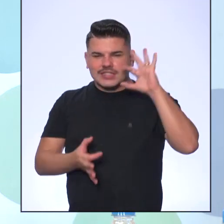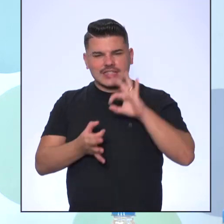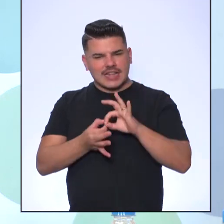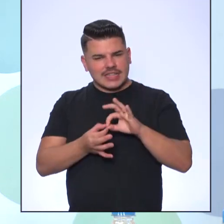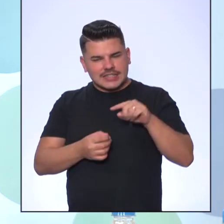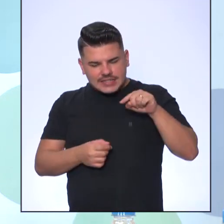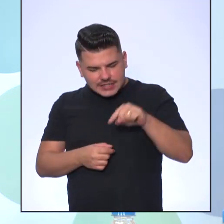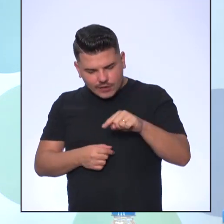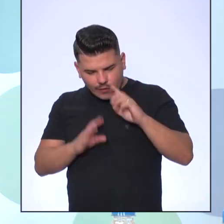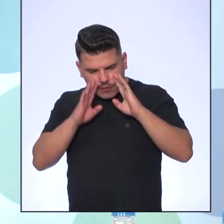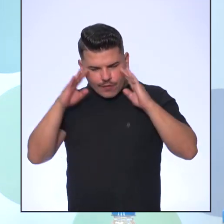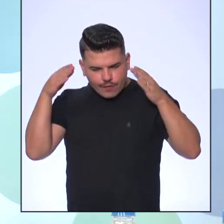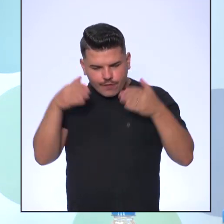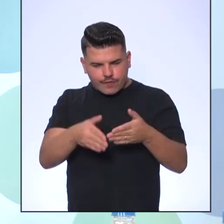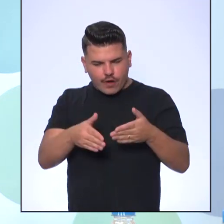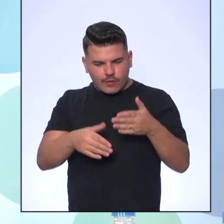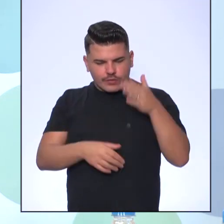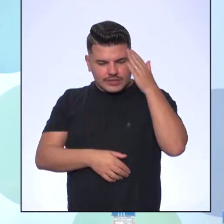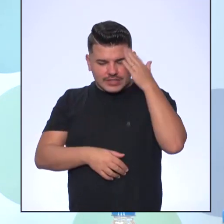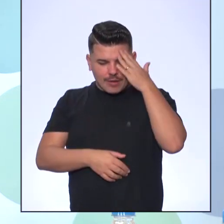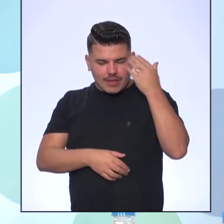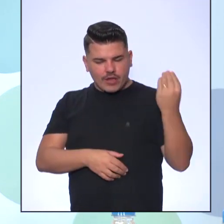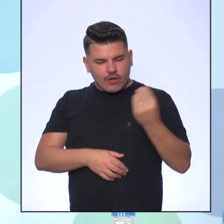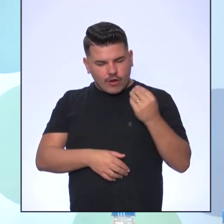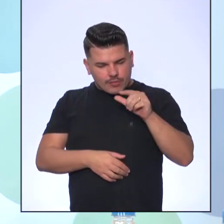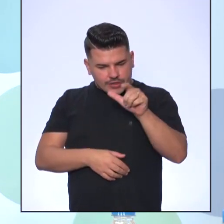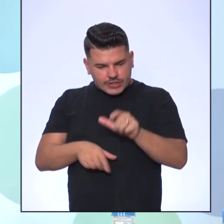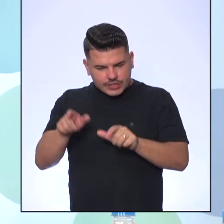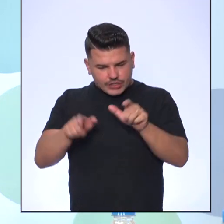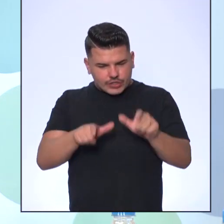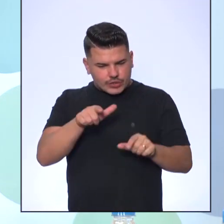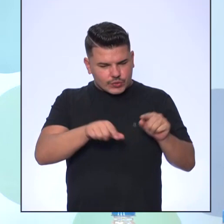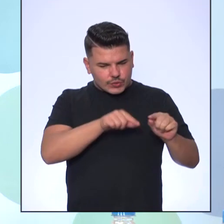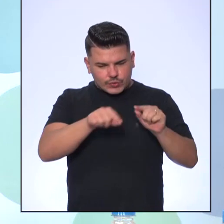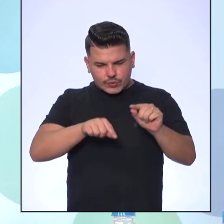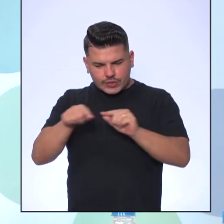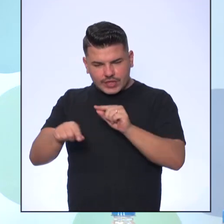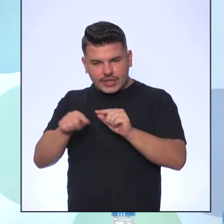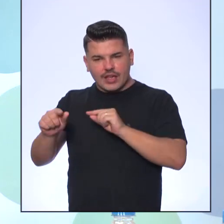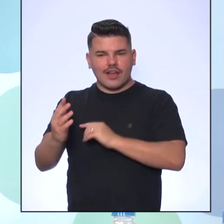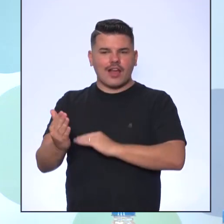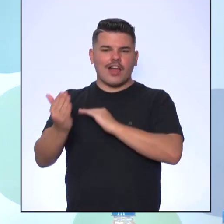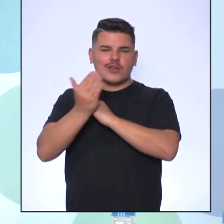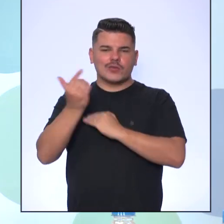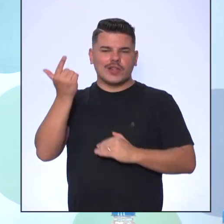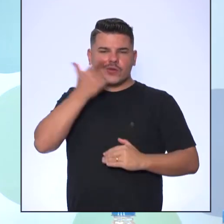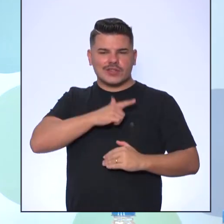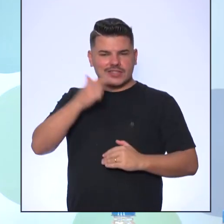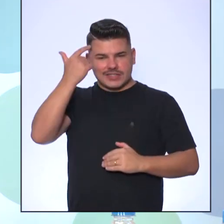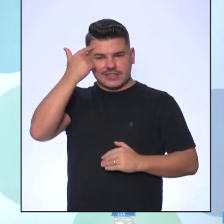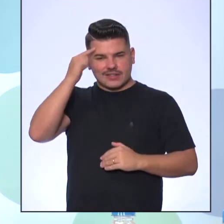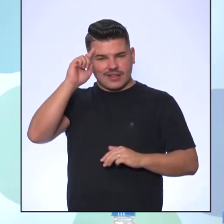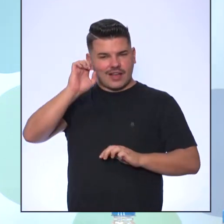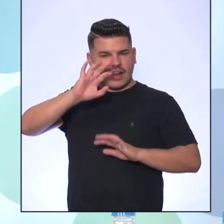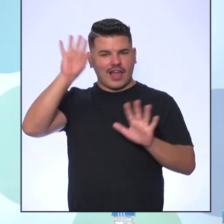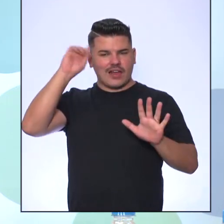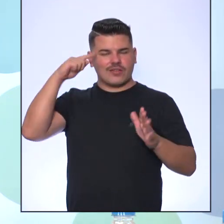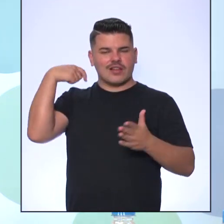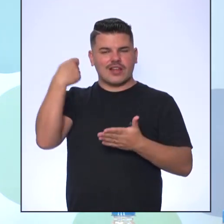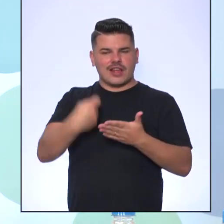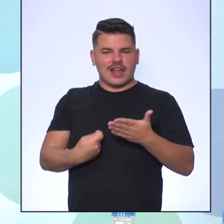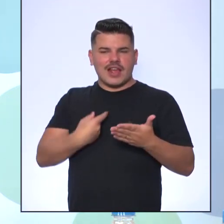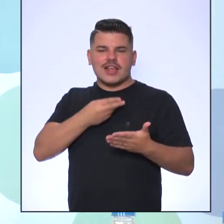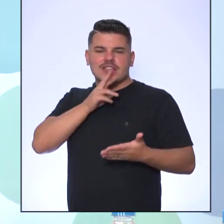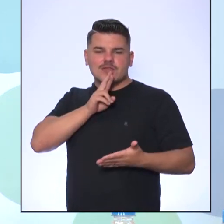né, de saber lidar com o enunciado, eu acho que talvez seja um dos pontos mais importantes dentro